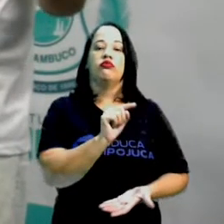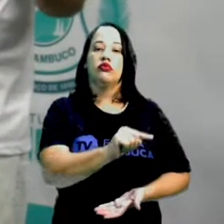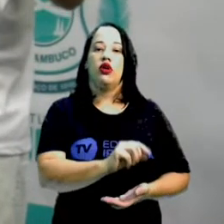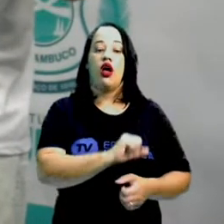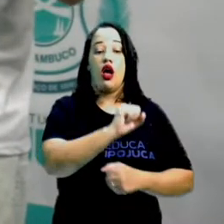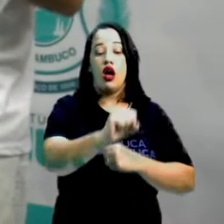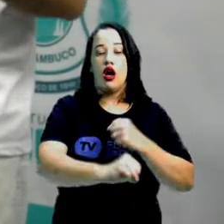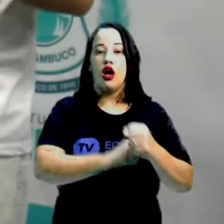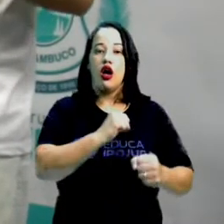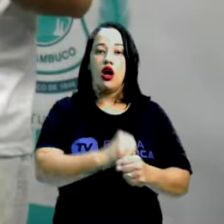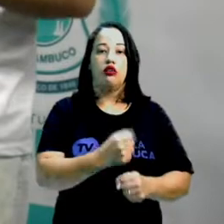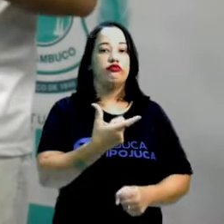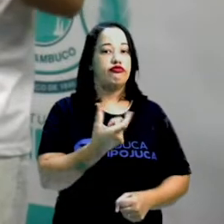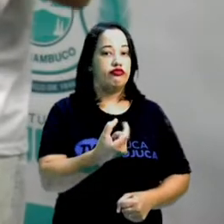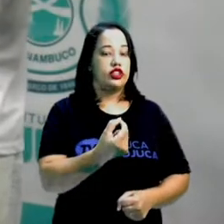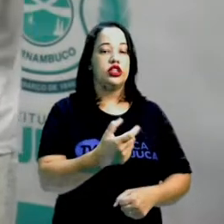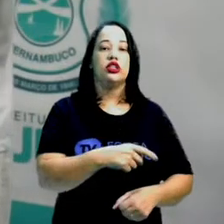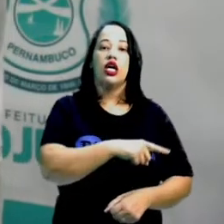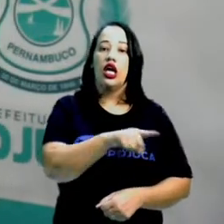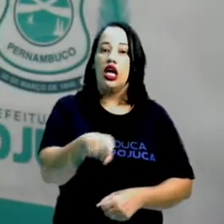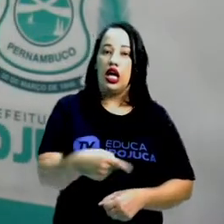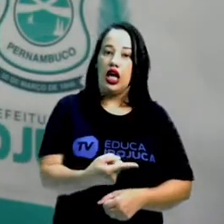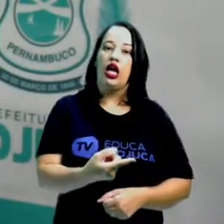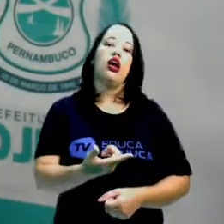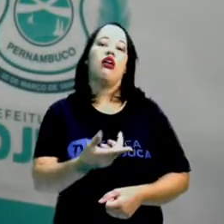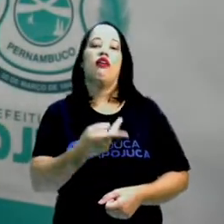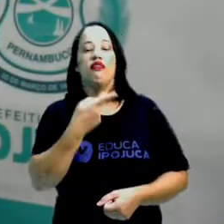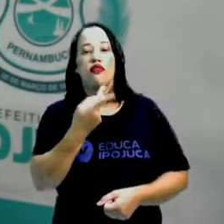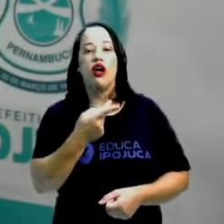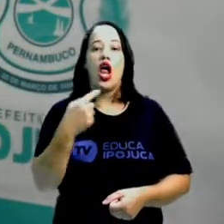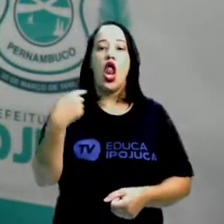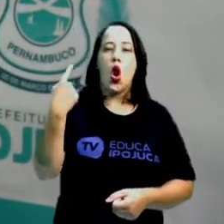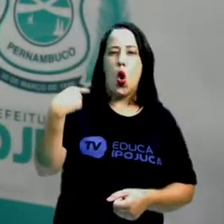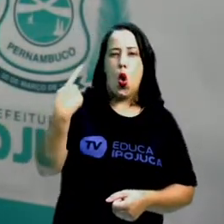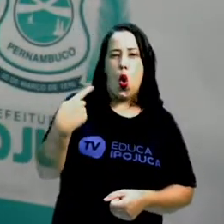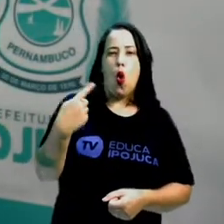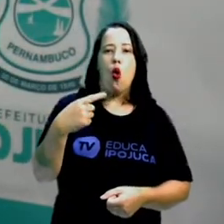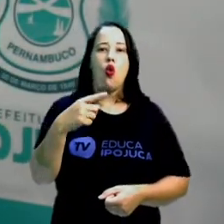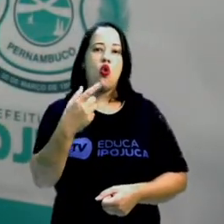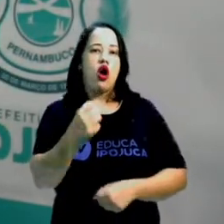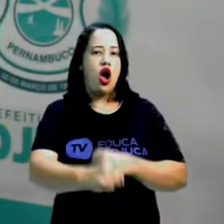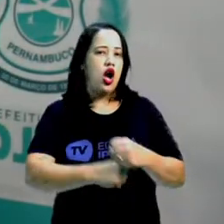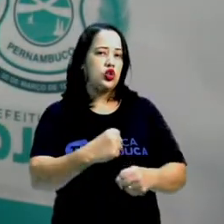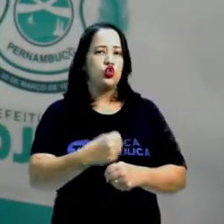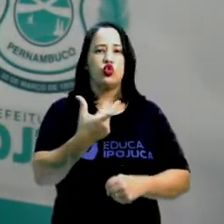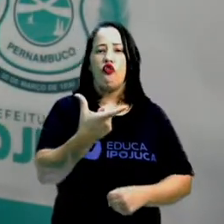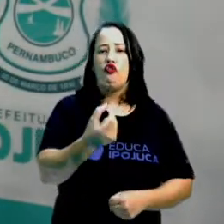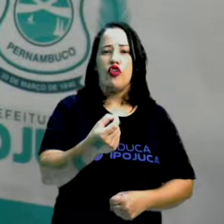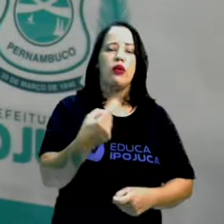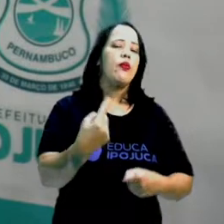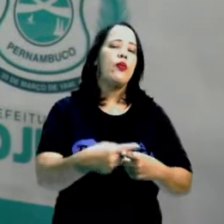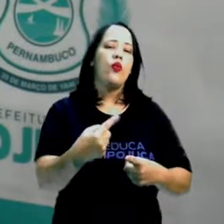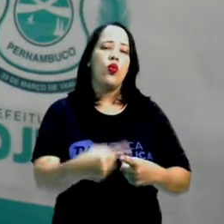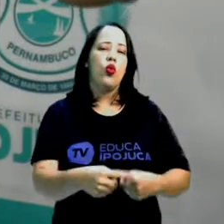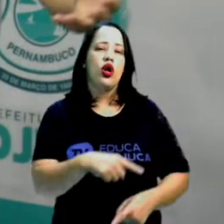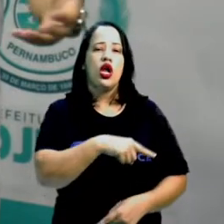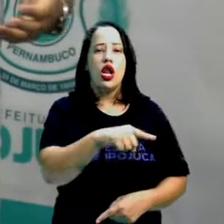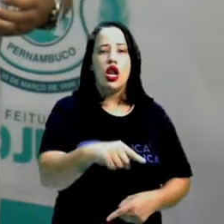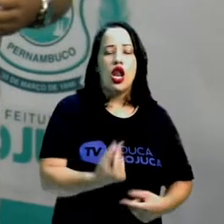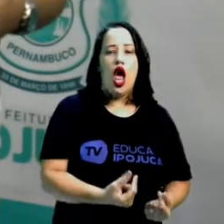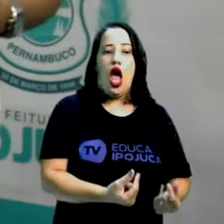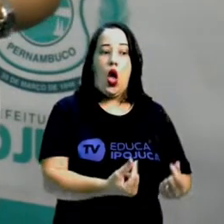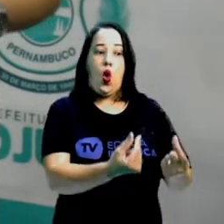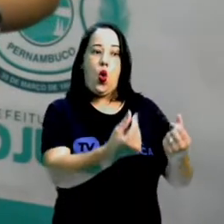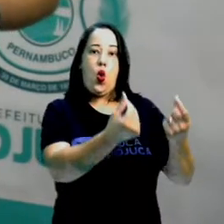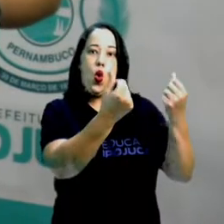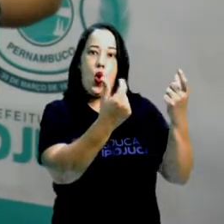1920 ficasse conhecido como Loucos anos 20 porque loucos anos 20 O que é que o nome estava crescendo muito